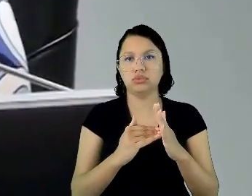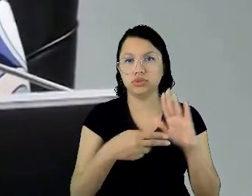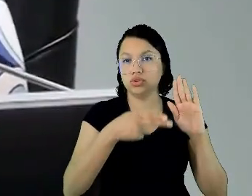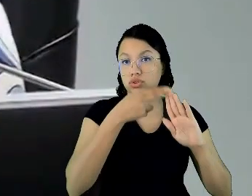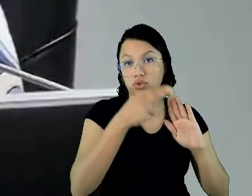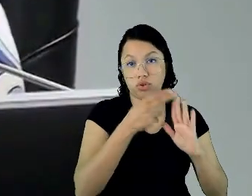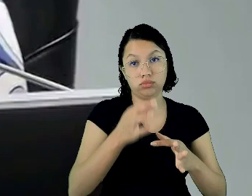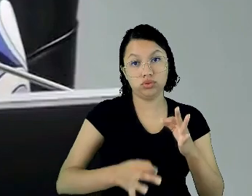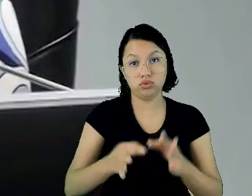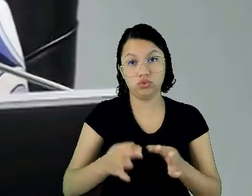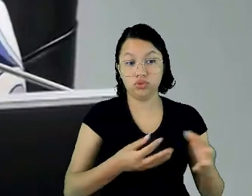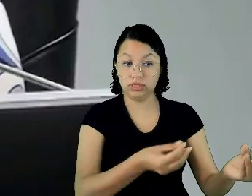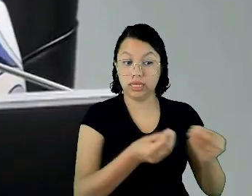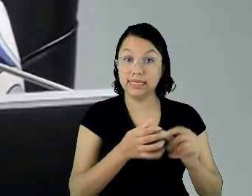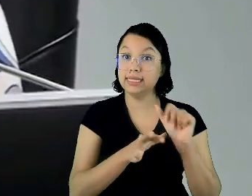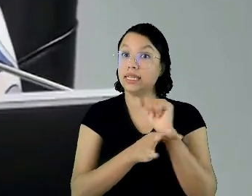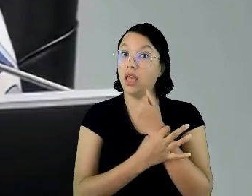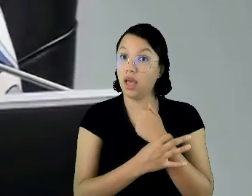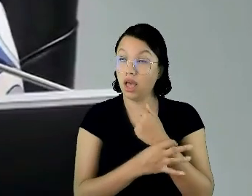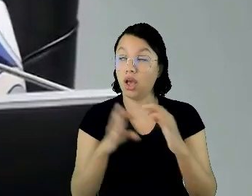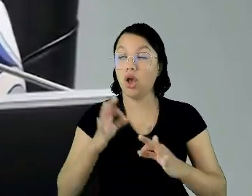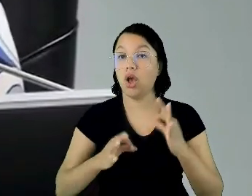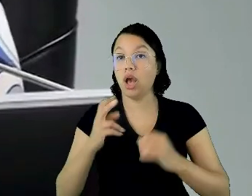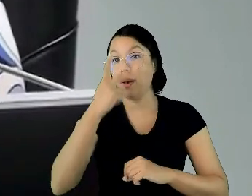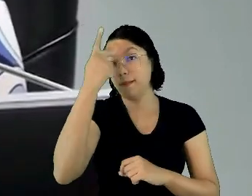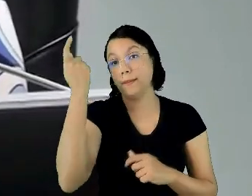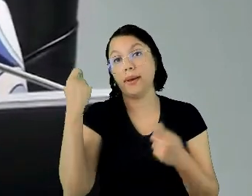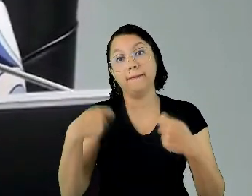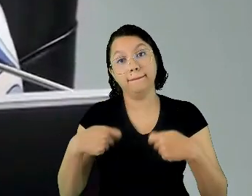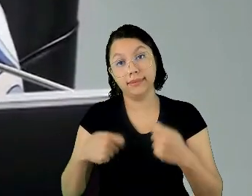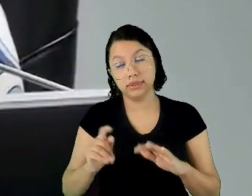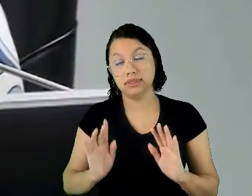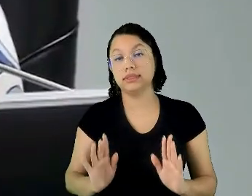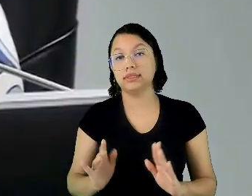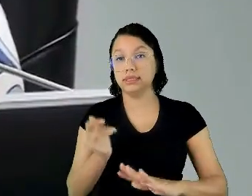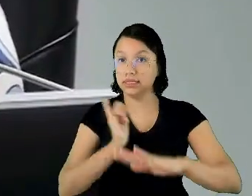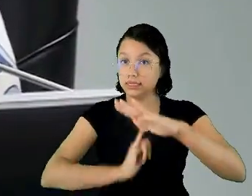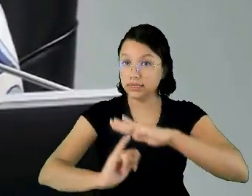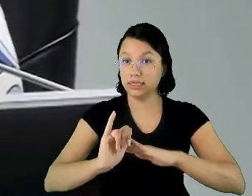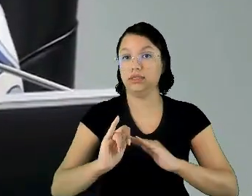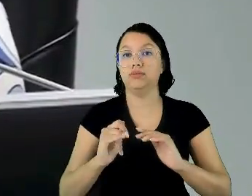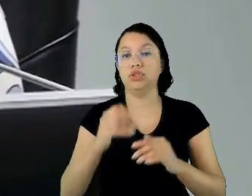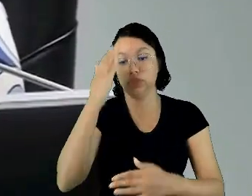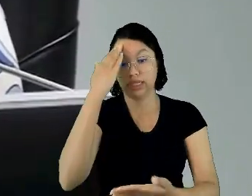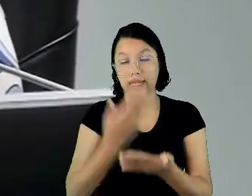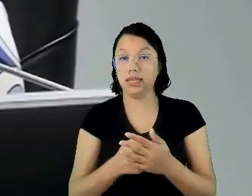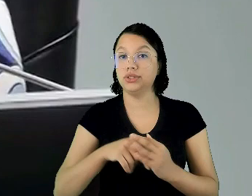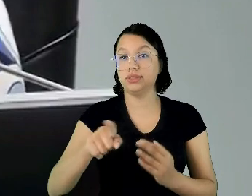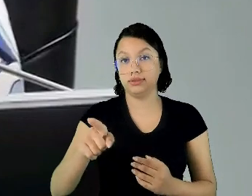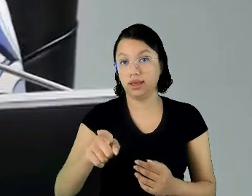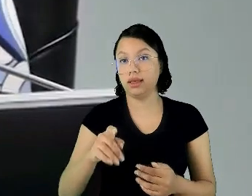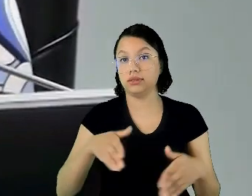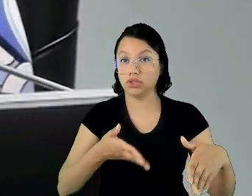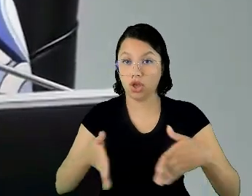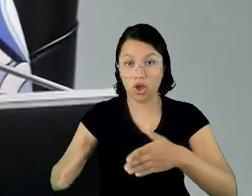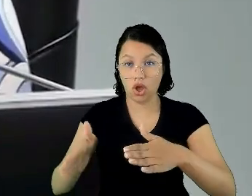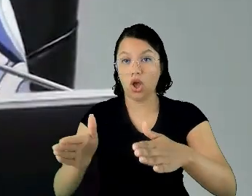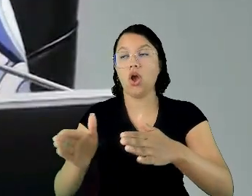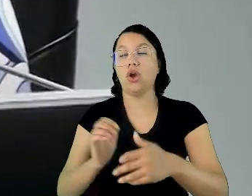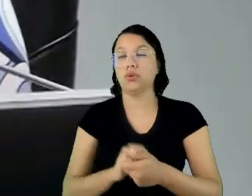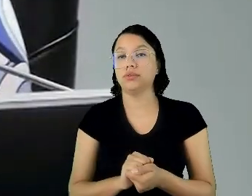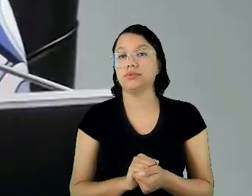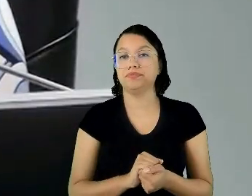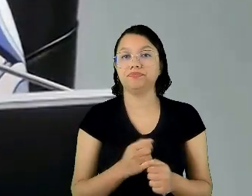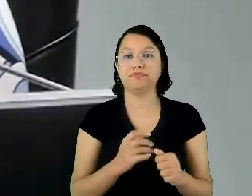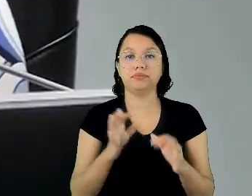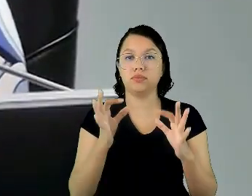quem precisa dela, para quem está investindo e acreditando nela, e segurança jurídica para todo o país, né? E, assim,